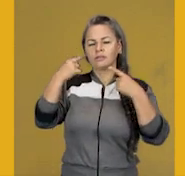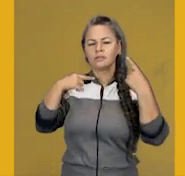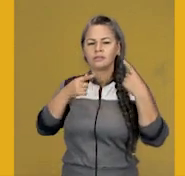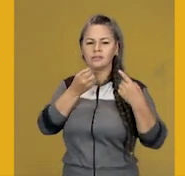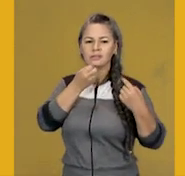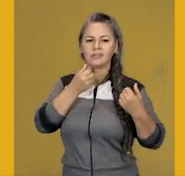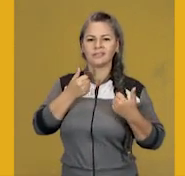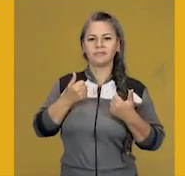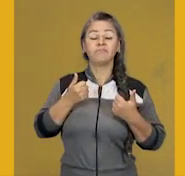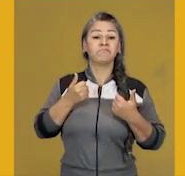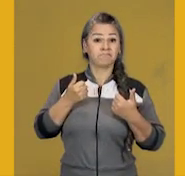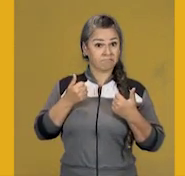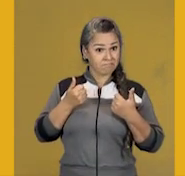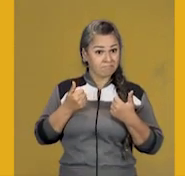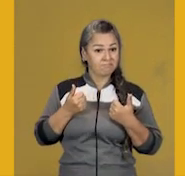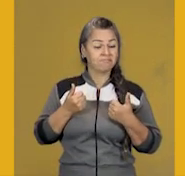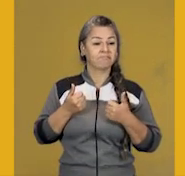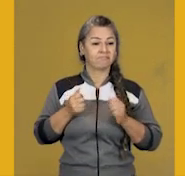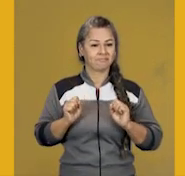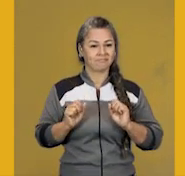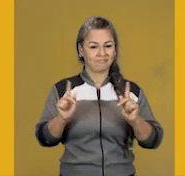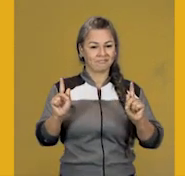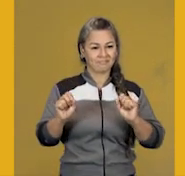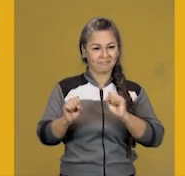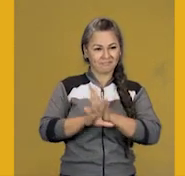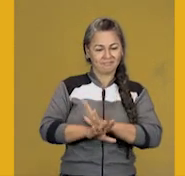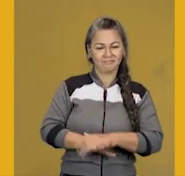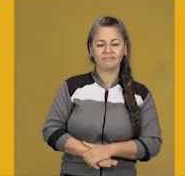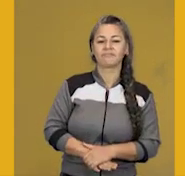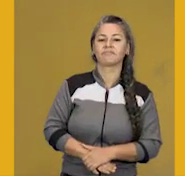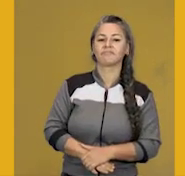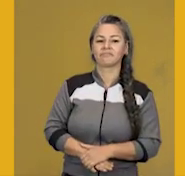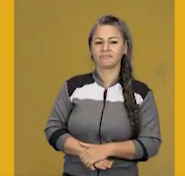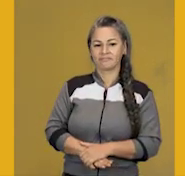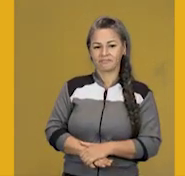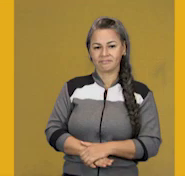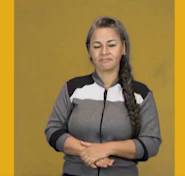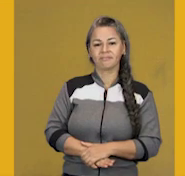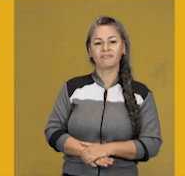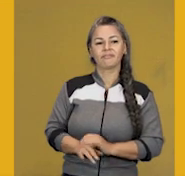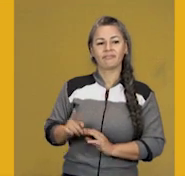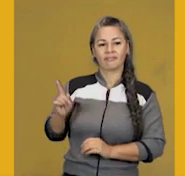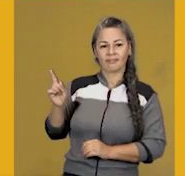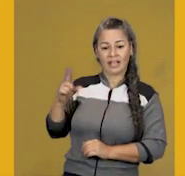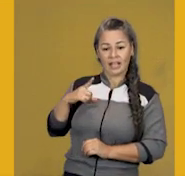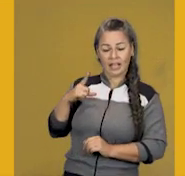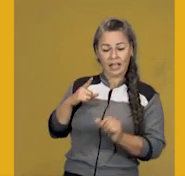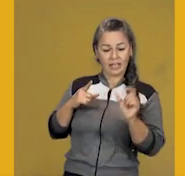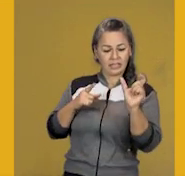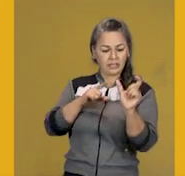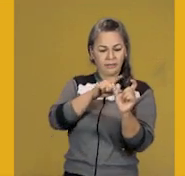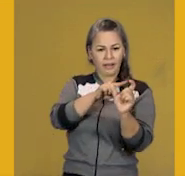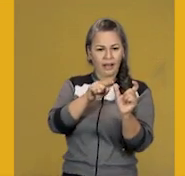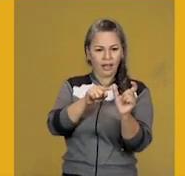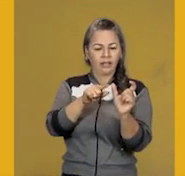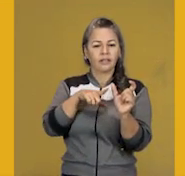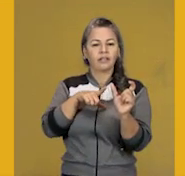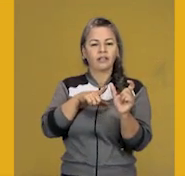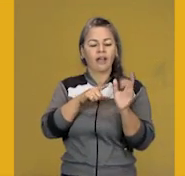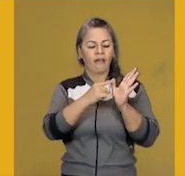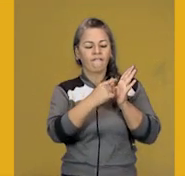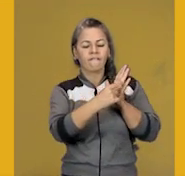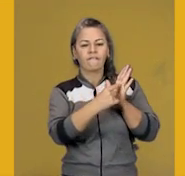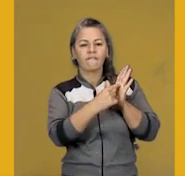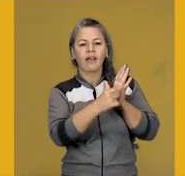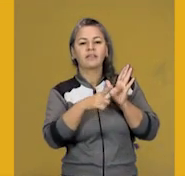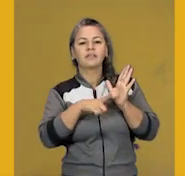Bem, como nós havíamos comentado, né, nós temos essa terminação ona aí, em alguns versos. E aí